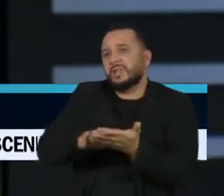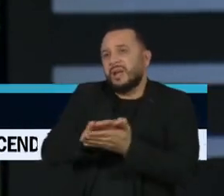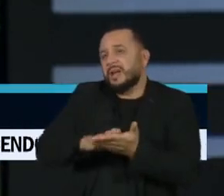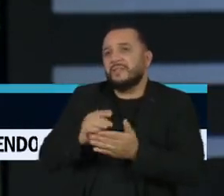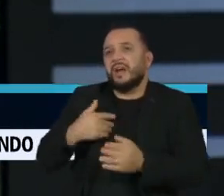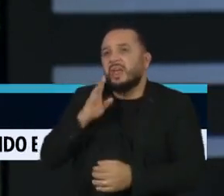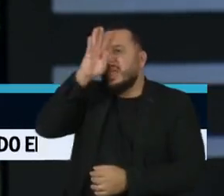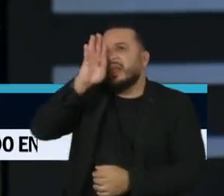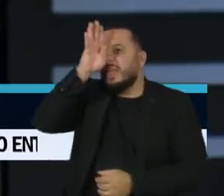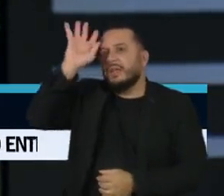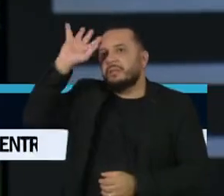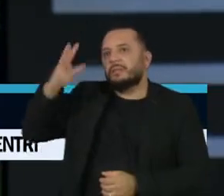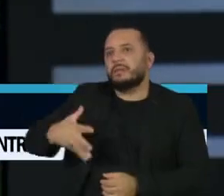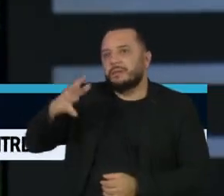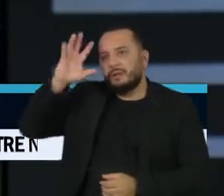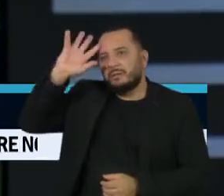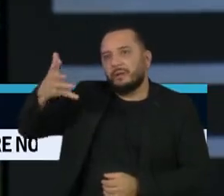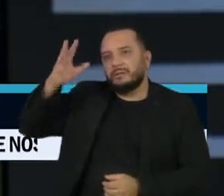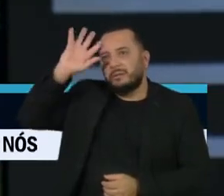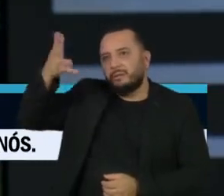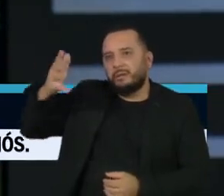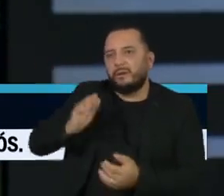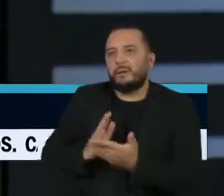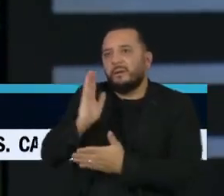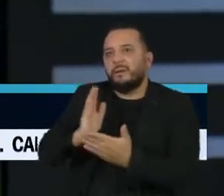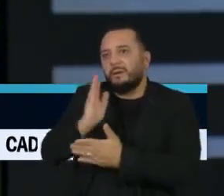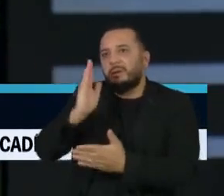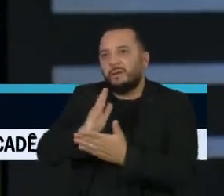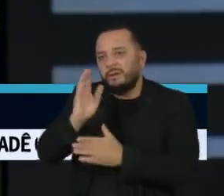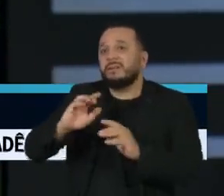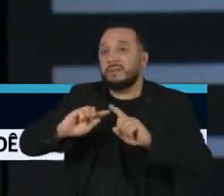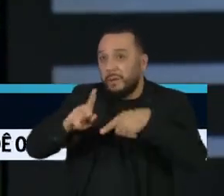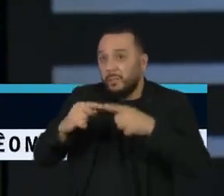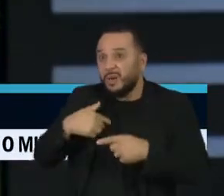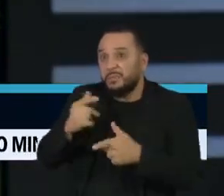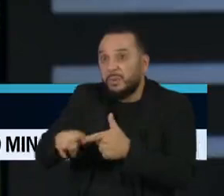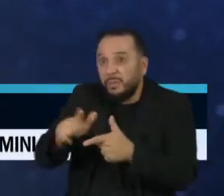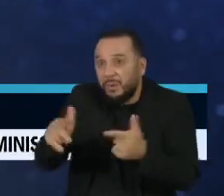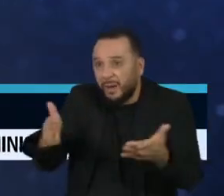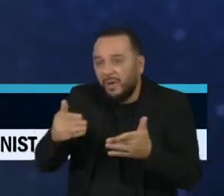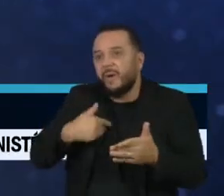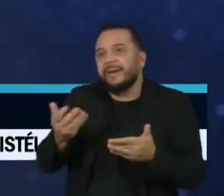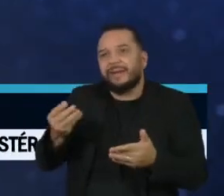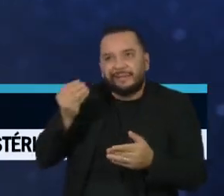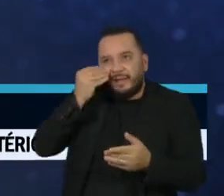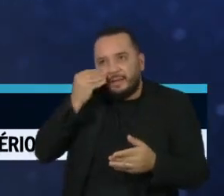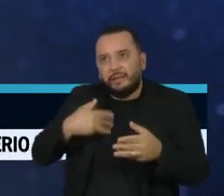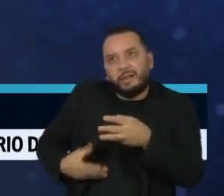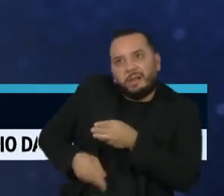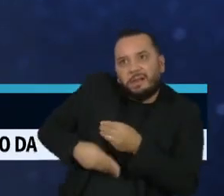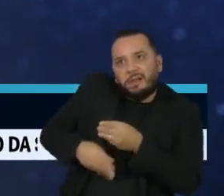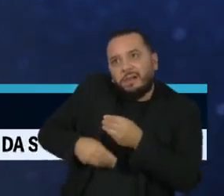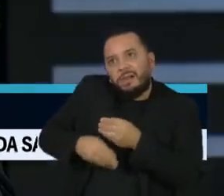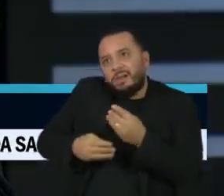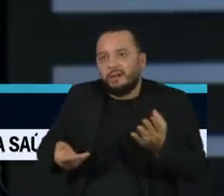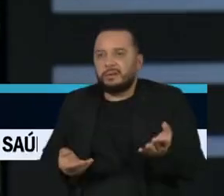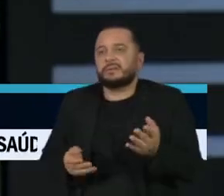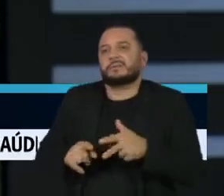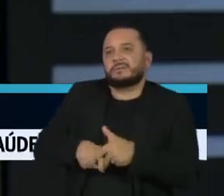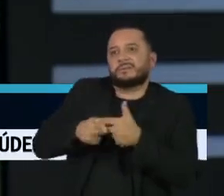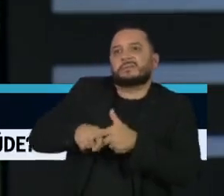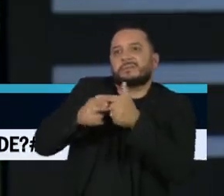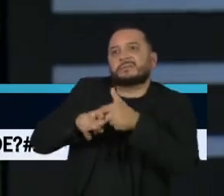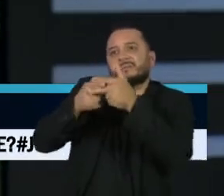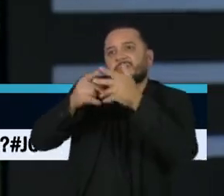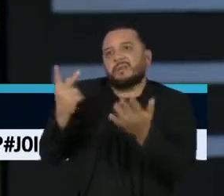administrando no dia a dia. E quando vem o problema, você leva um susto e quer fazer um remendo. Estão querendo fazer mais um remendo. O que está acontecendo é que a